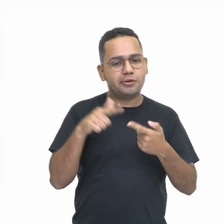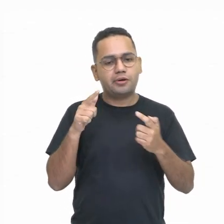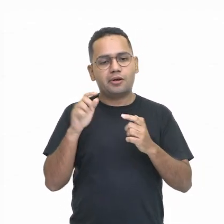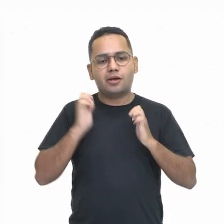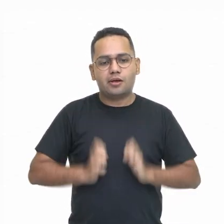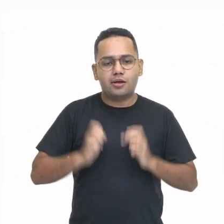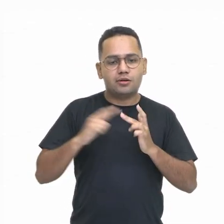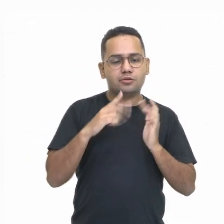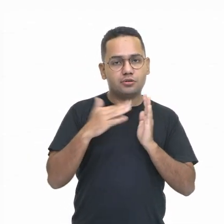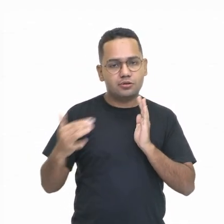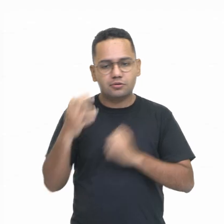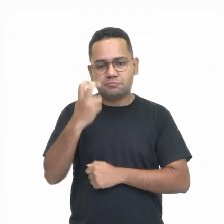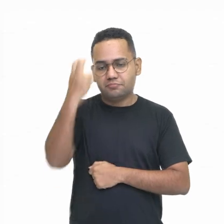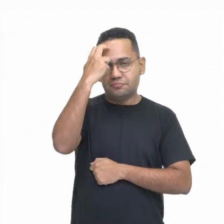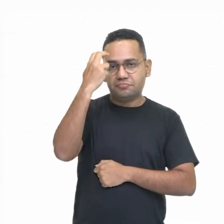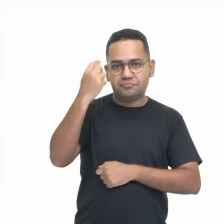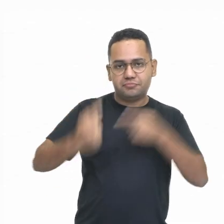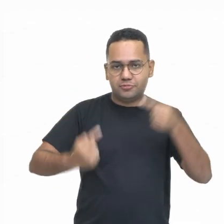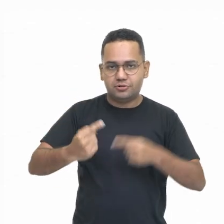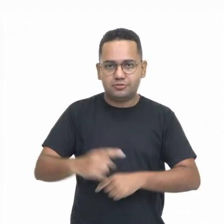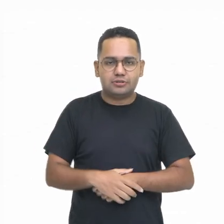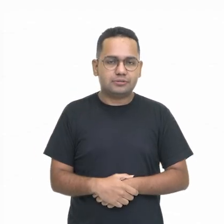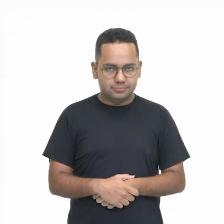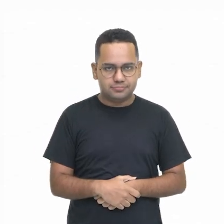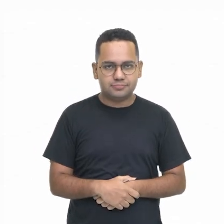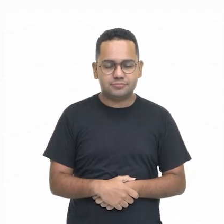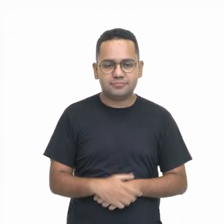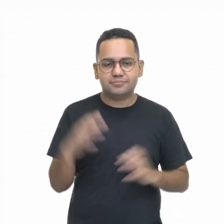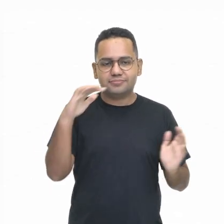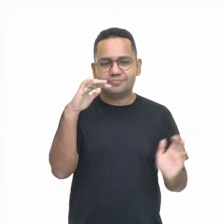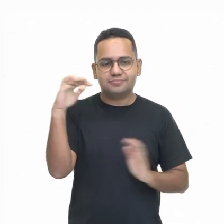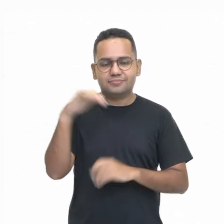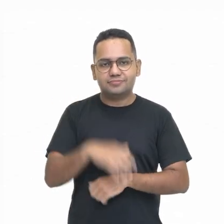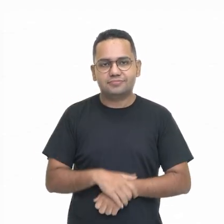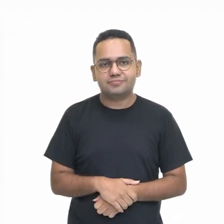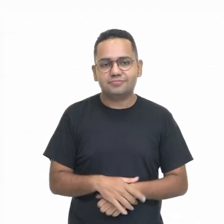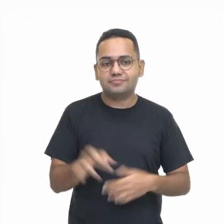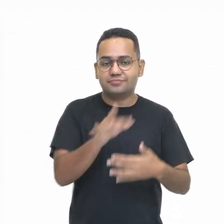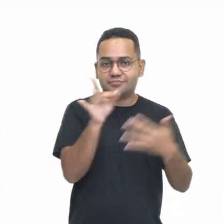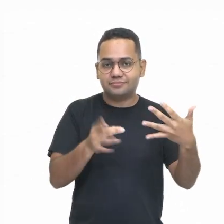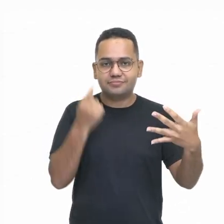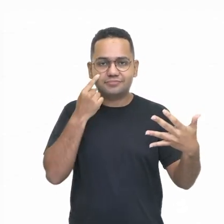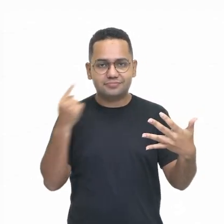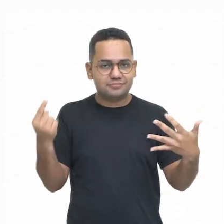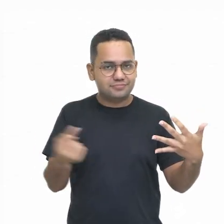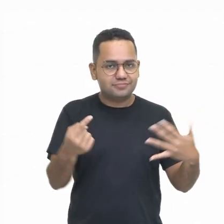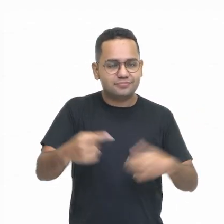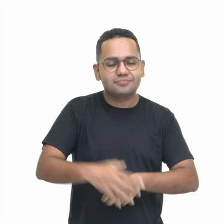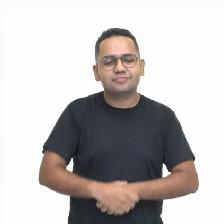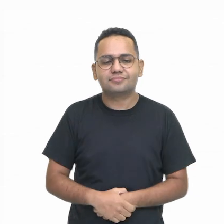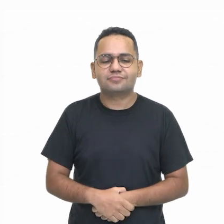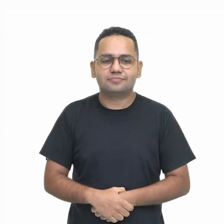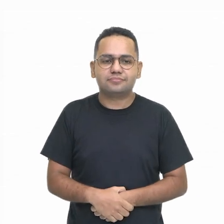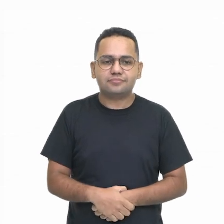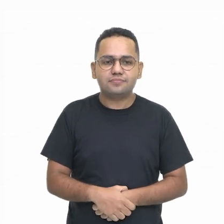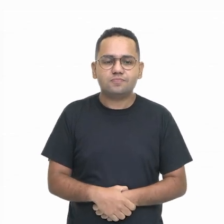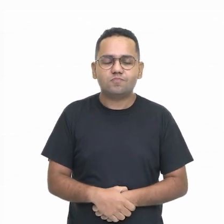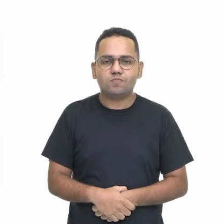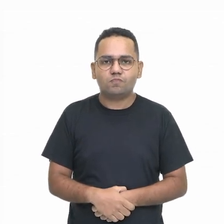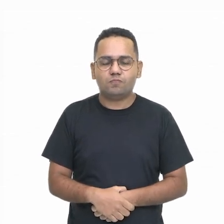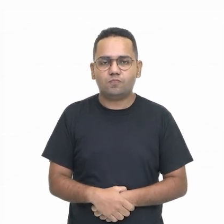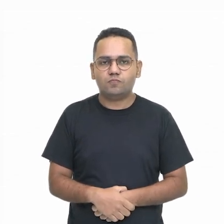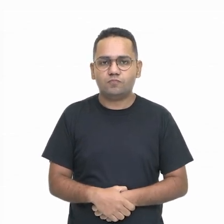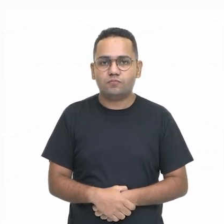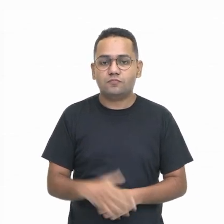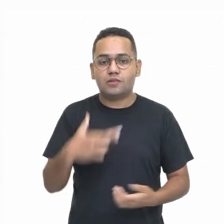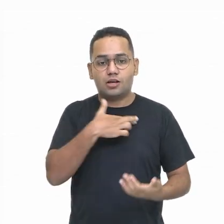morais, éticos, estéticos, culturais e políticos. Para o nosso detalhamento, vamos verificar o